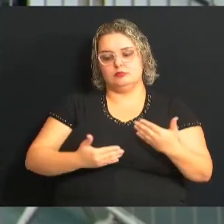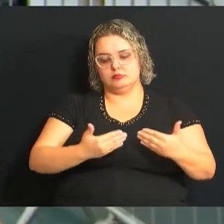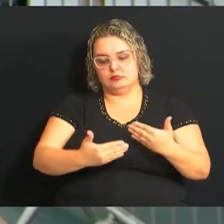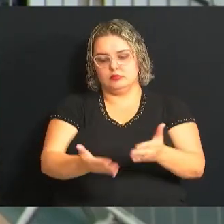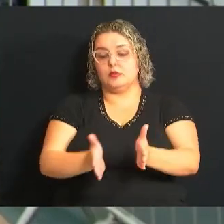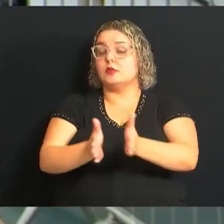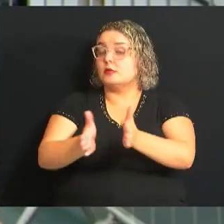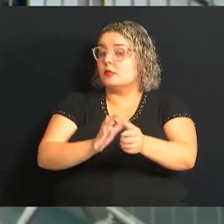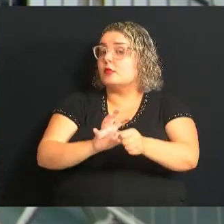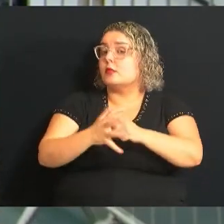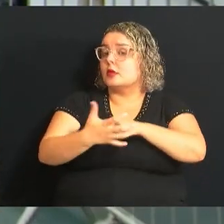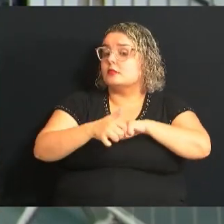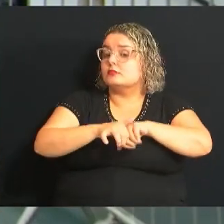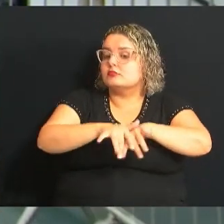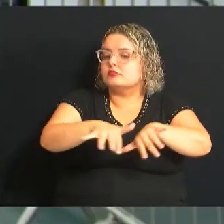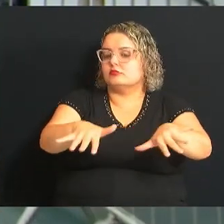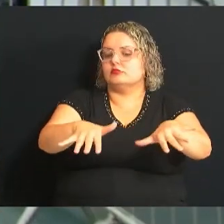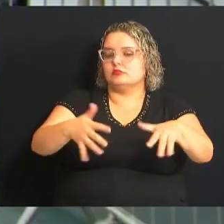por exemplo,